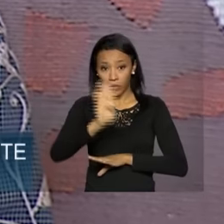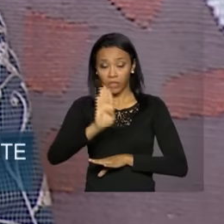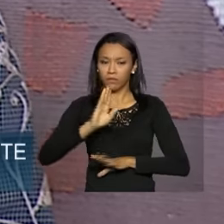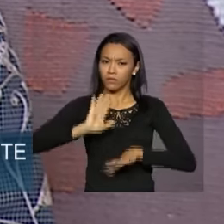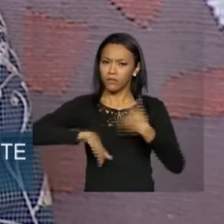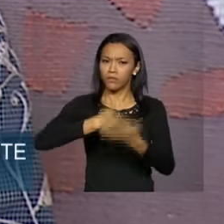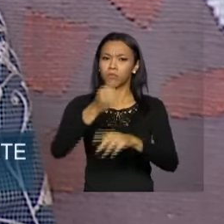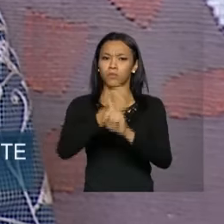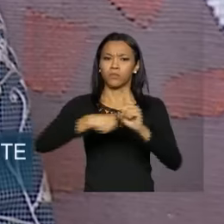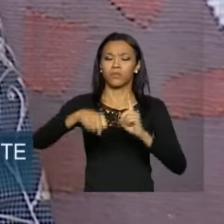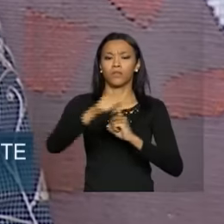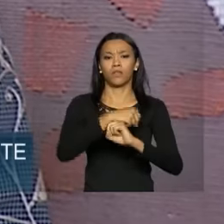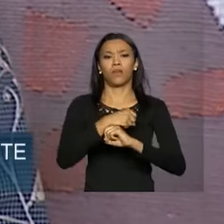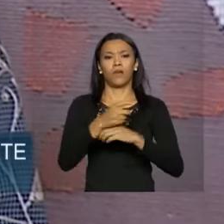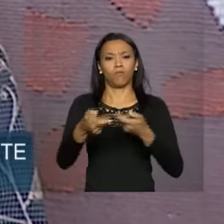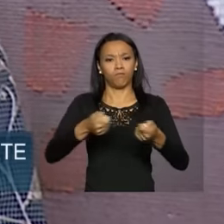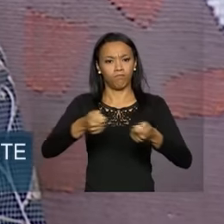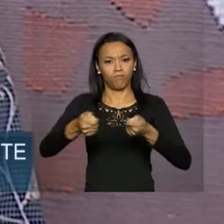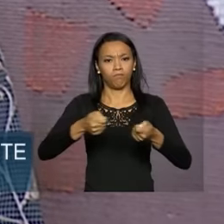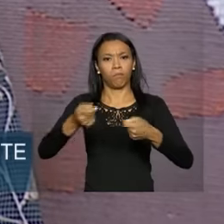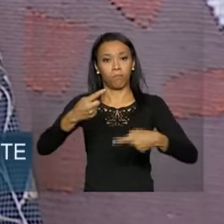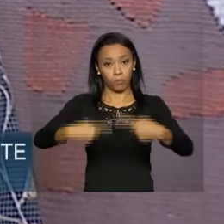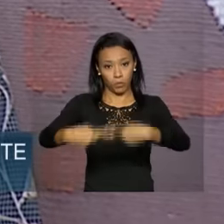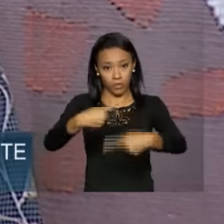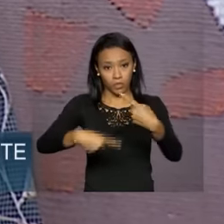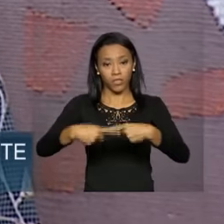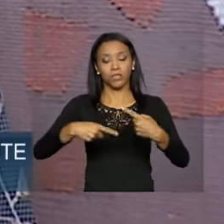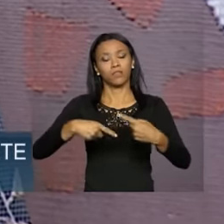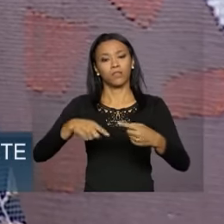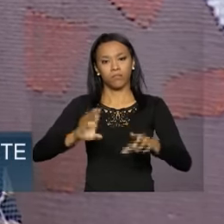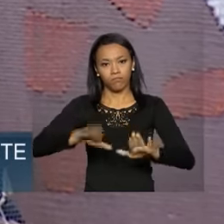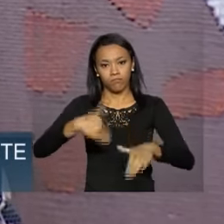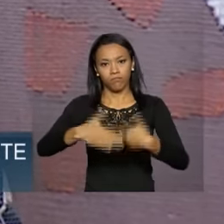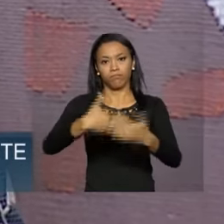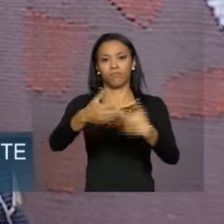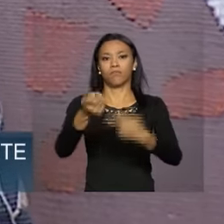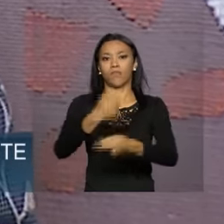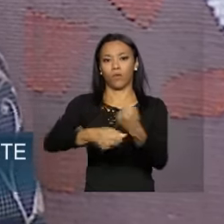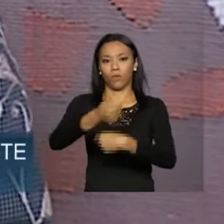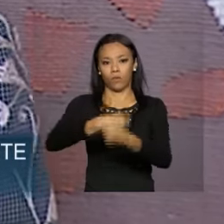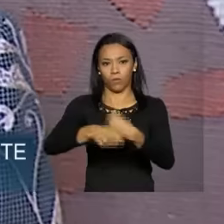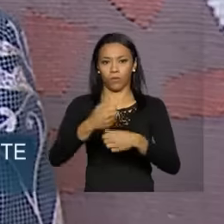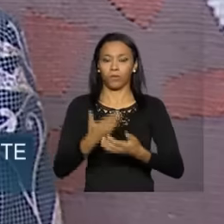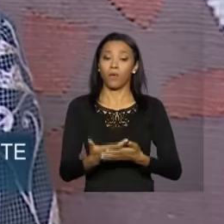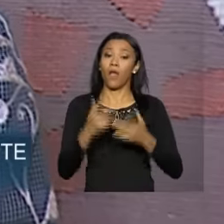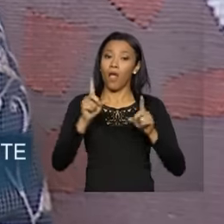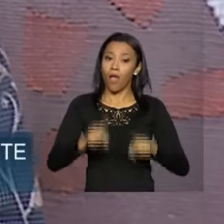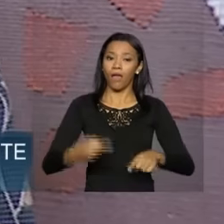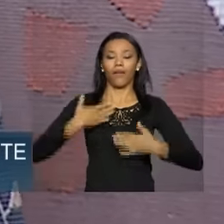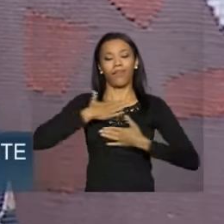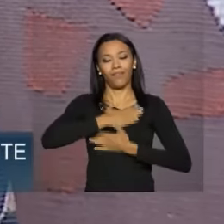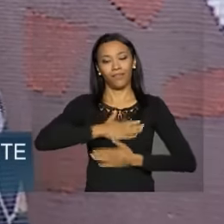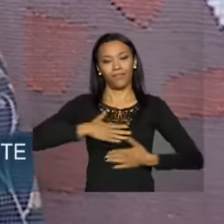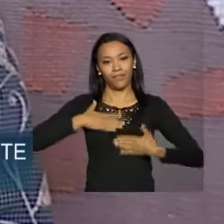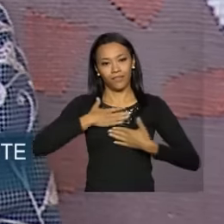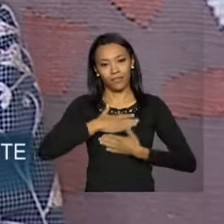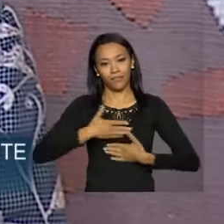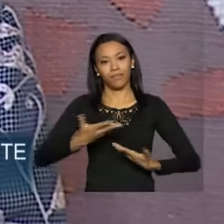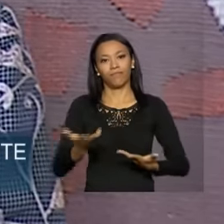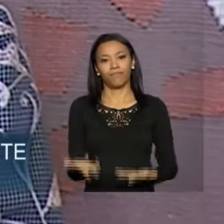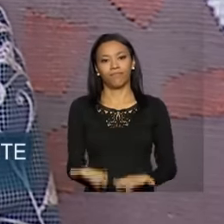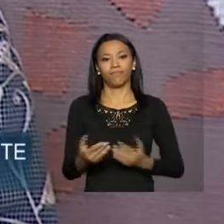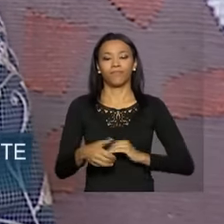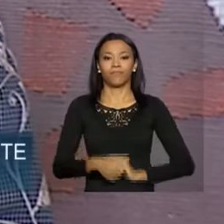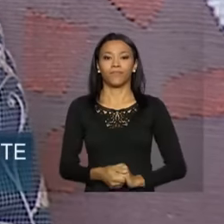estabilidade política e desenvolvimento econômico. Com imensa alegria, cumprimento